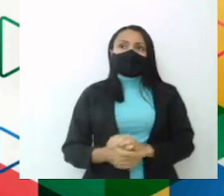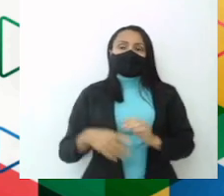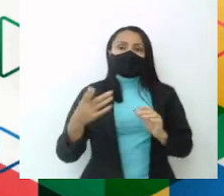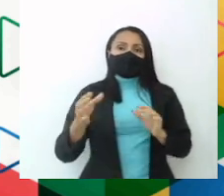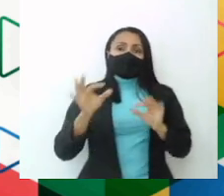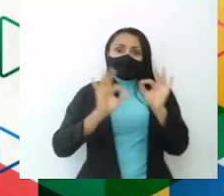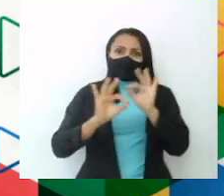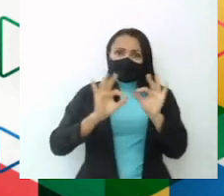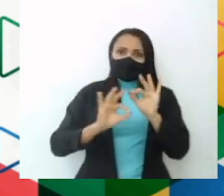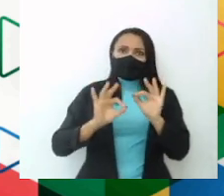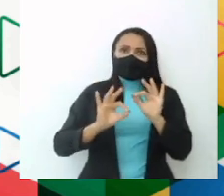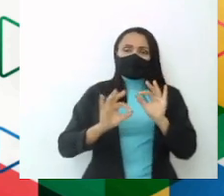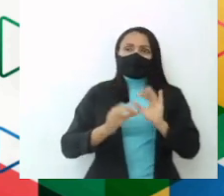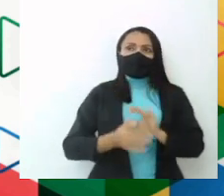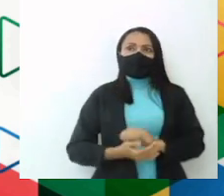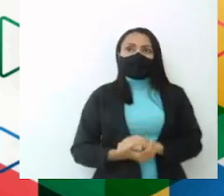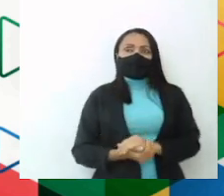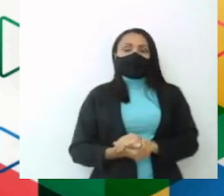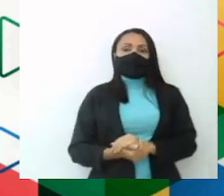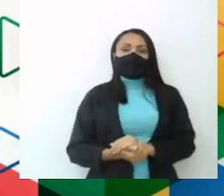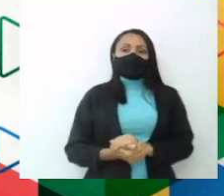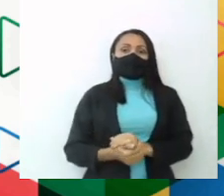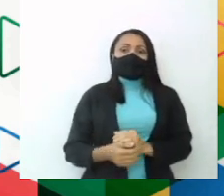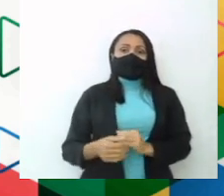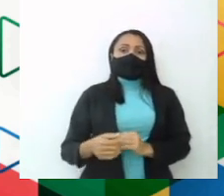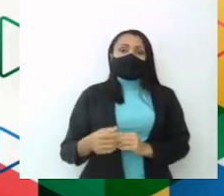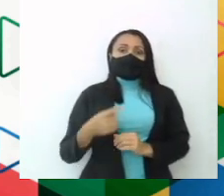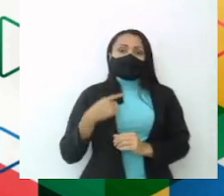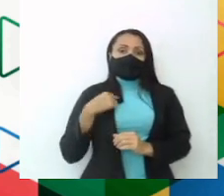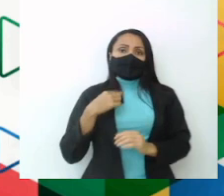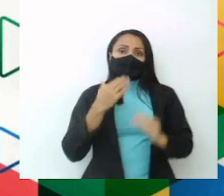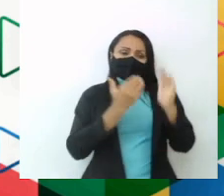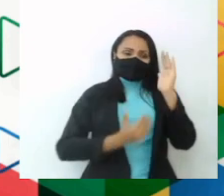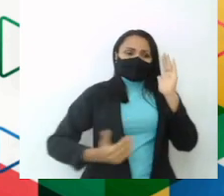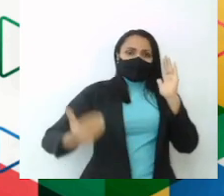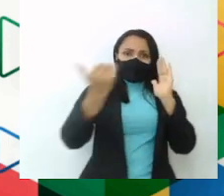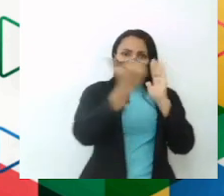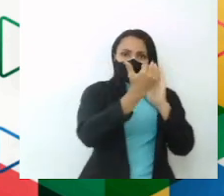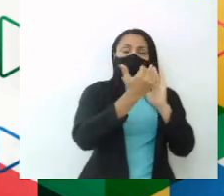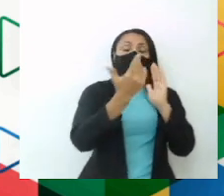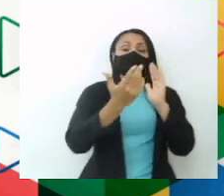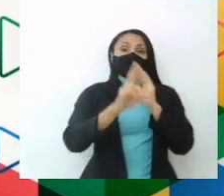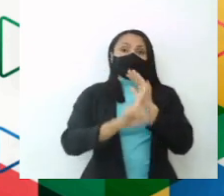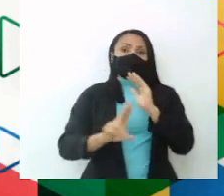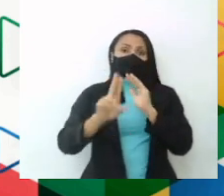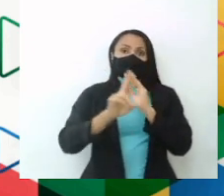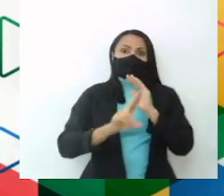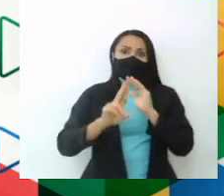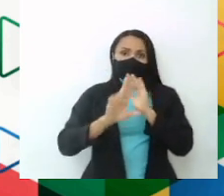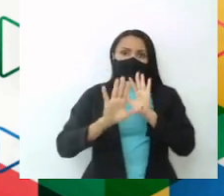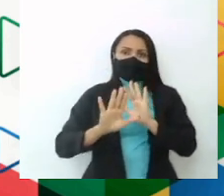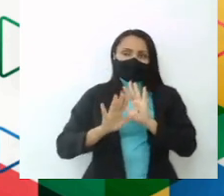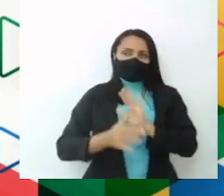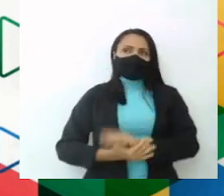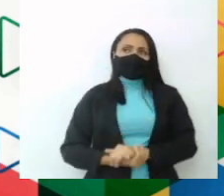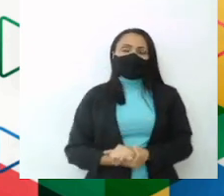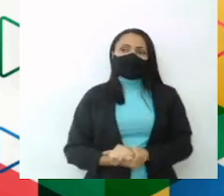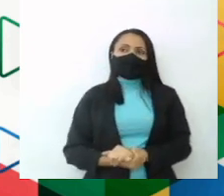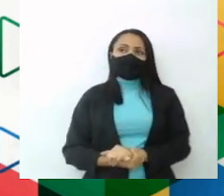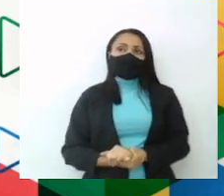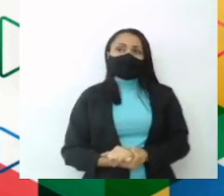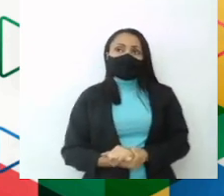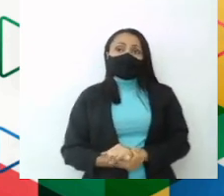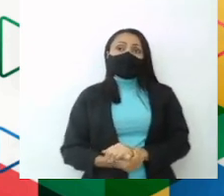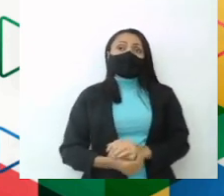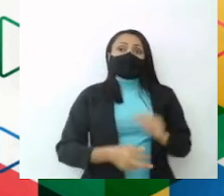as proporções. Eu vou dar um salto. Eu vou usar aqui um truquezinho. Quando a regra de